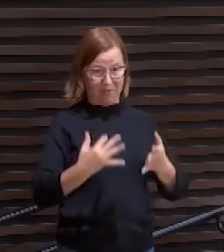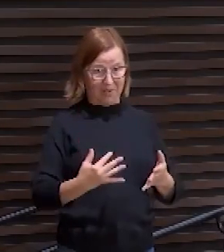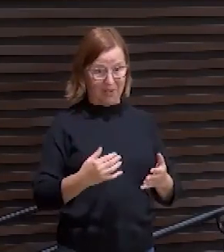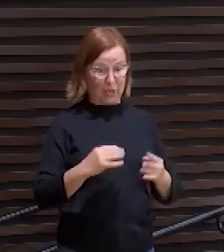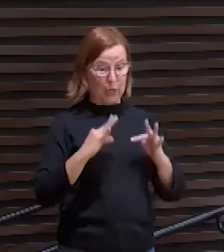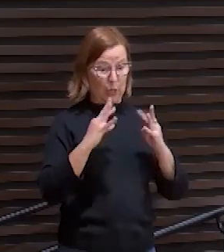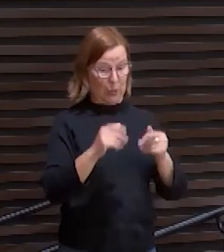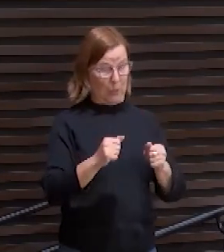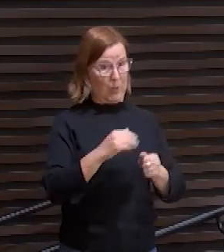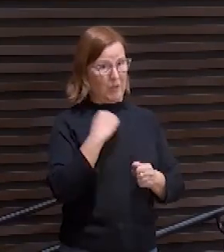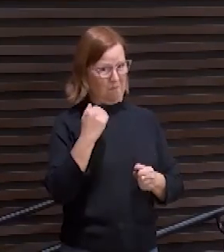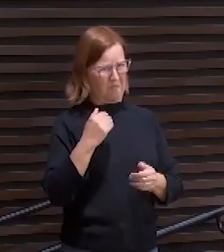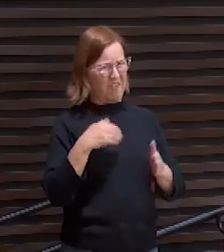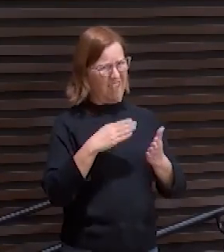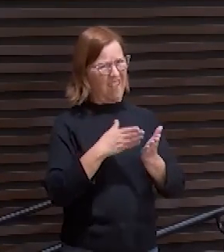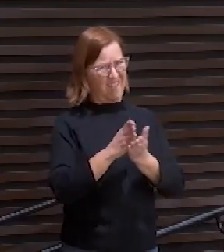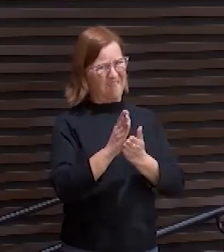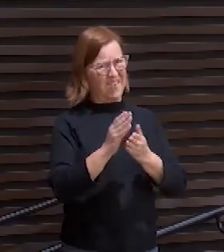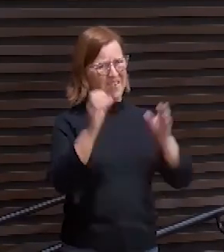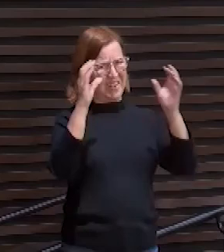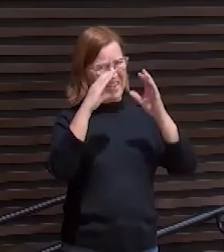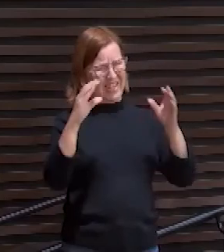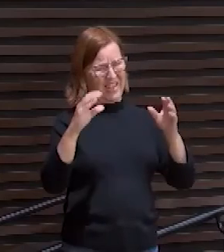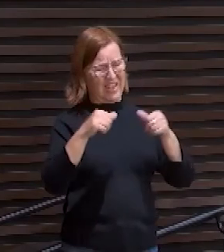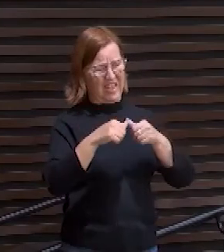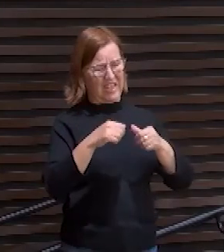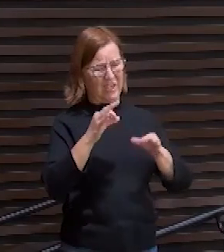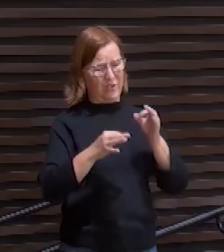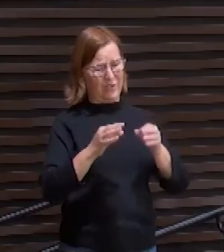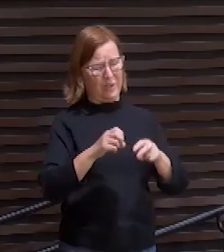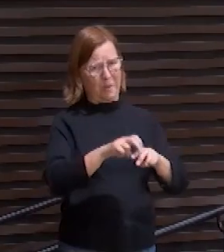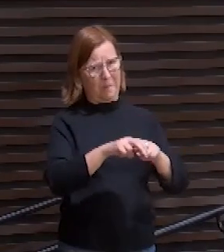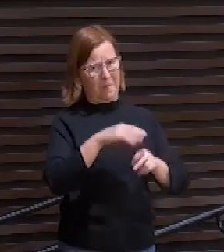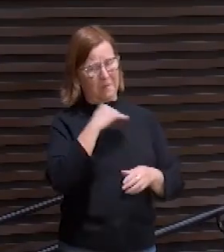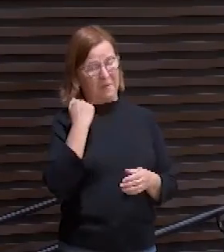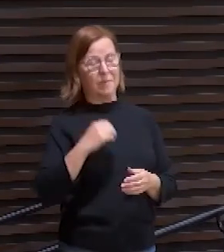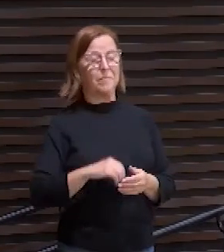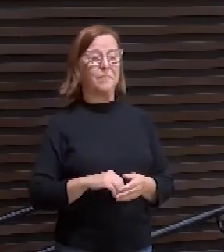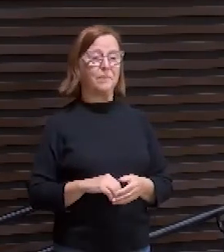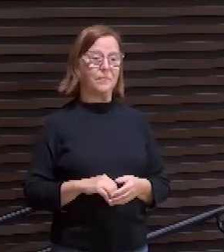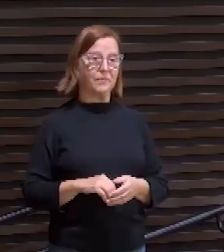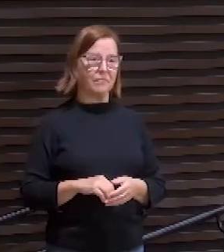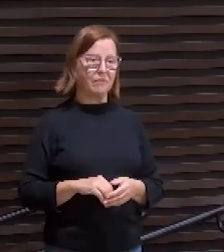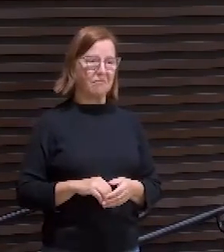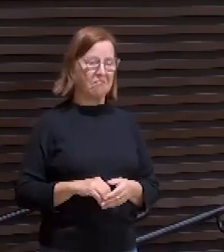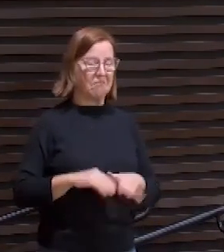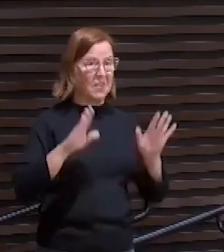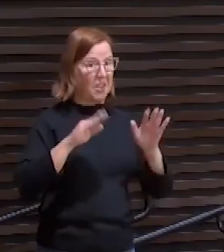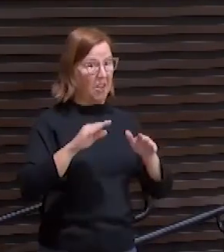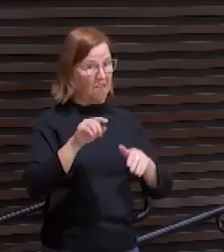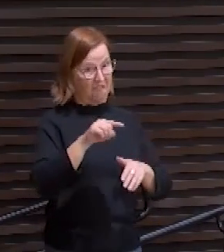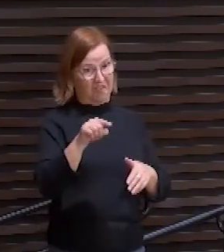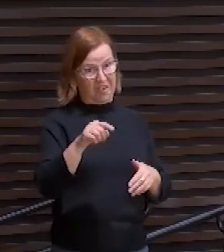morrem vão para o céu. Essa é a justificação pela morte. Pode ser que você responda